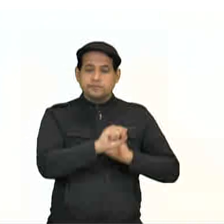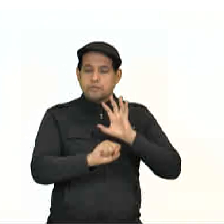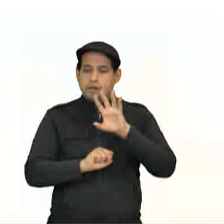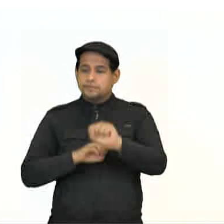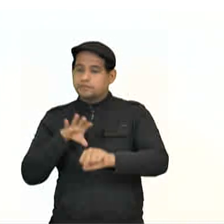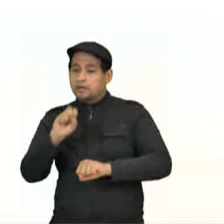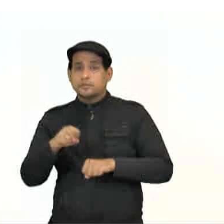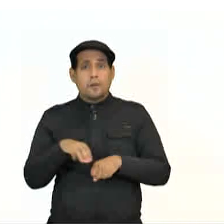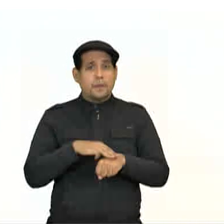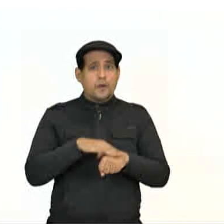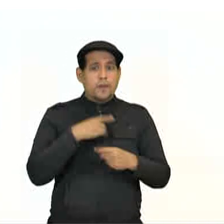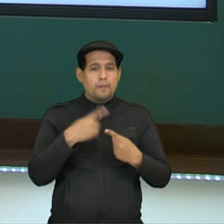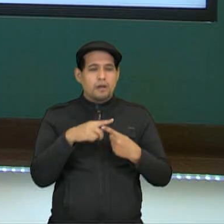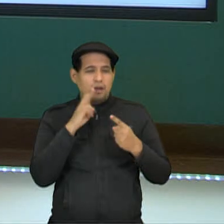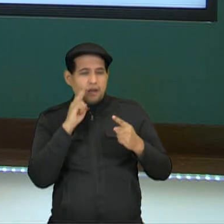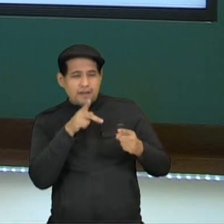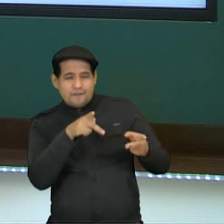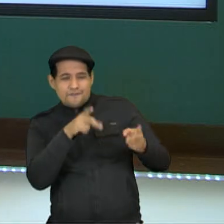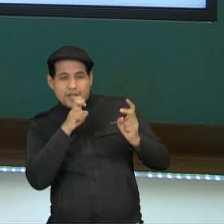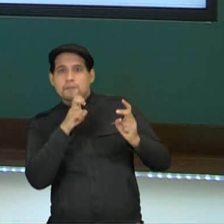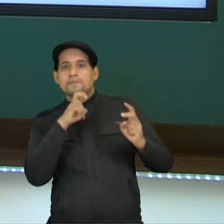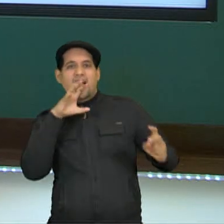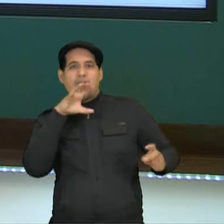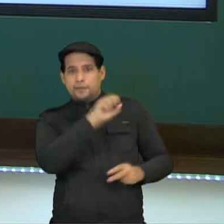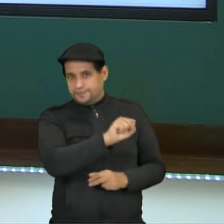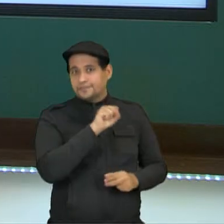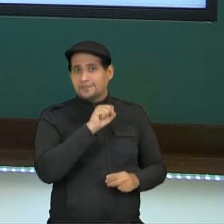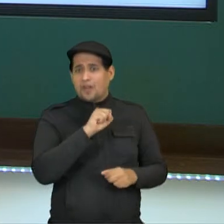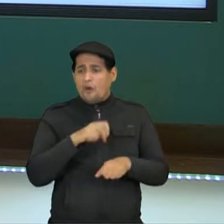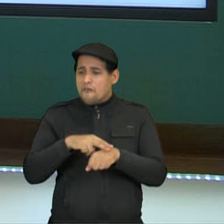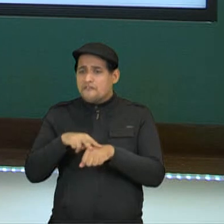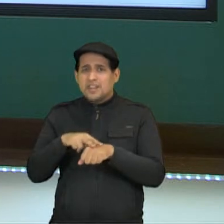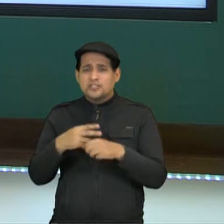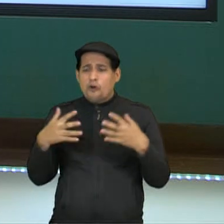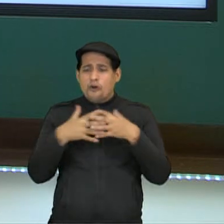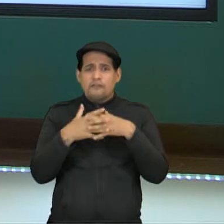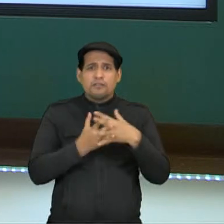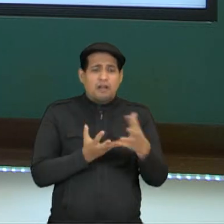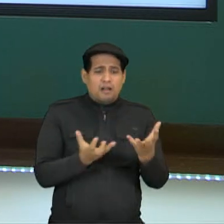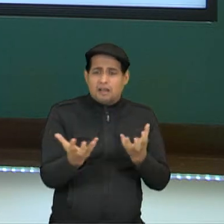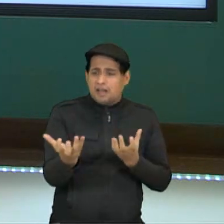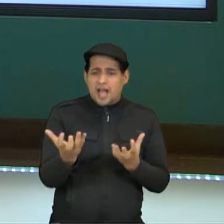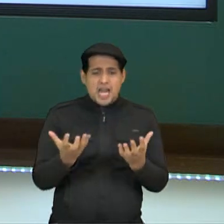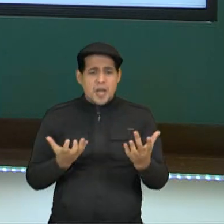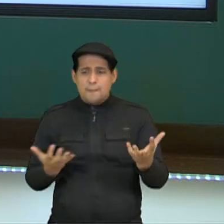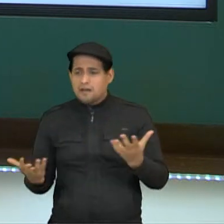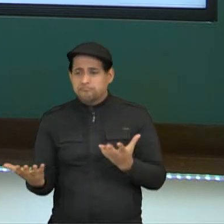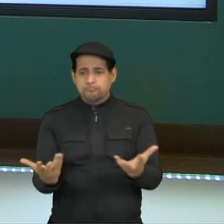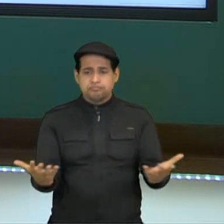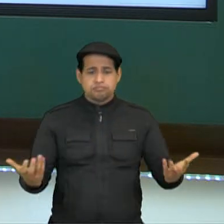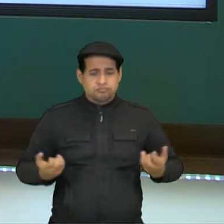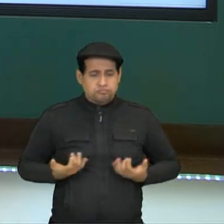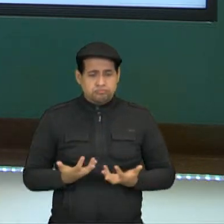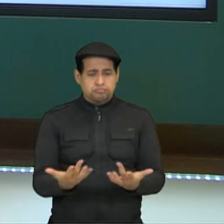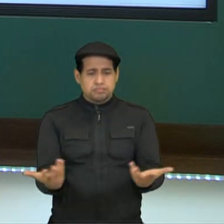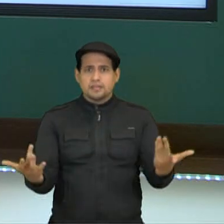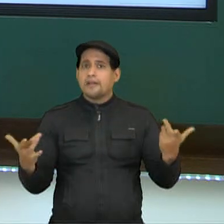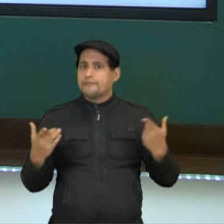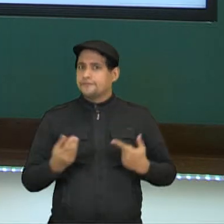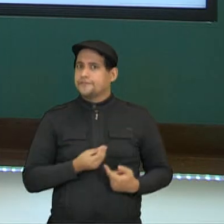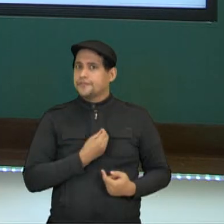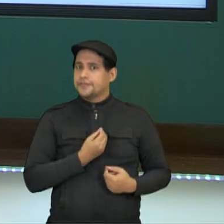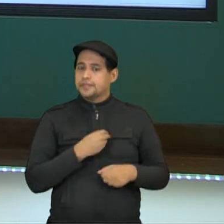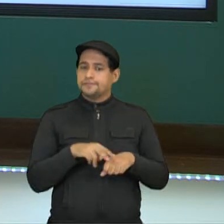grilos marrons, porque era o mais visível naquele ambiente verde. E assim, os grilos verdes